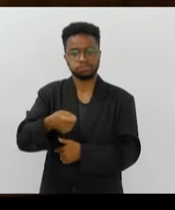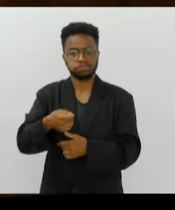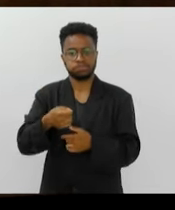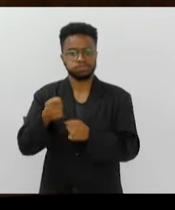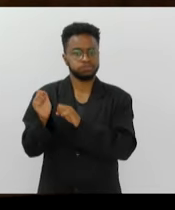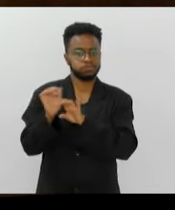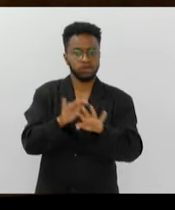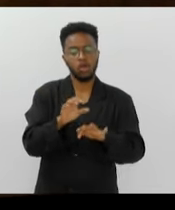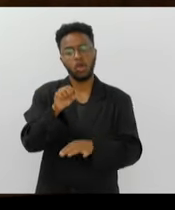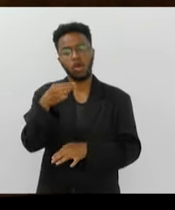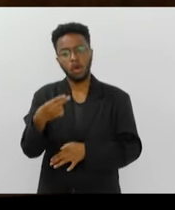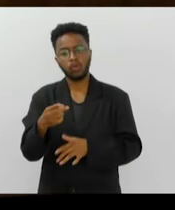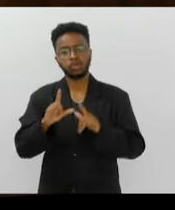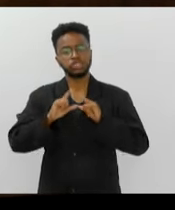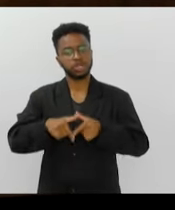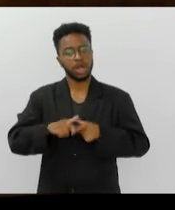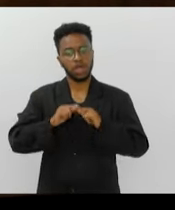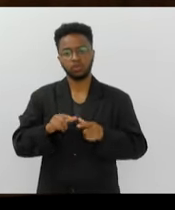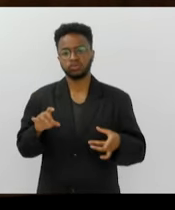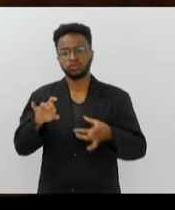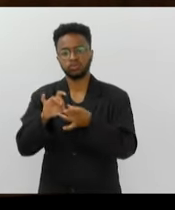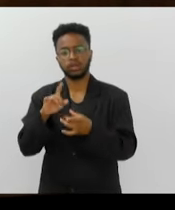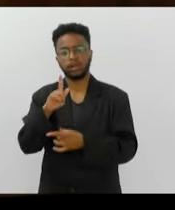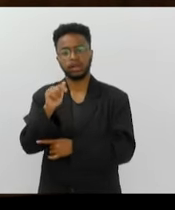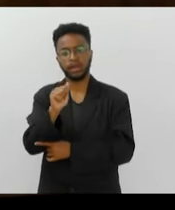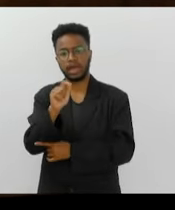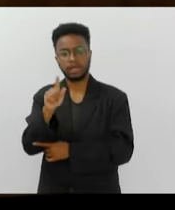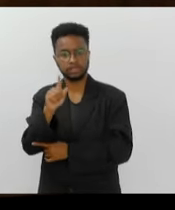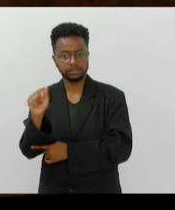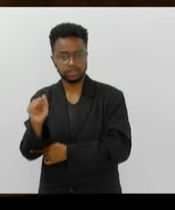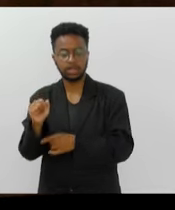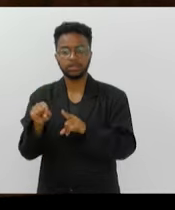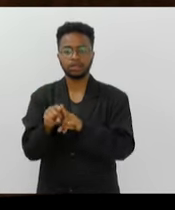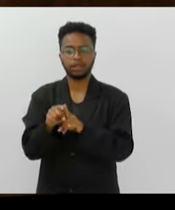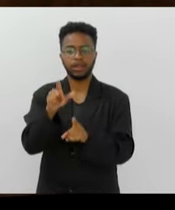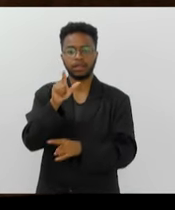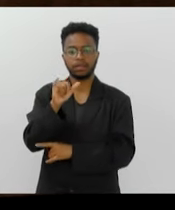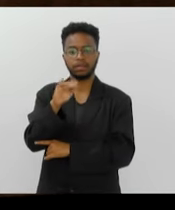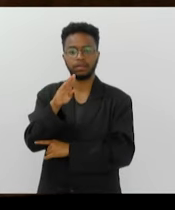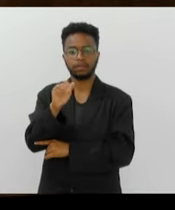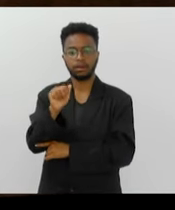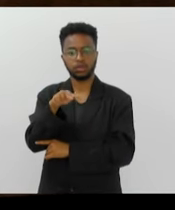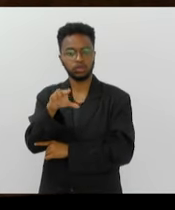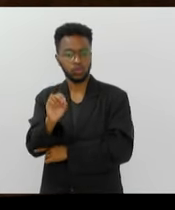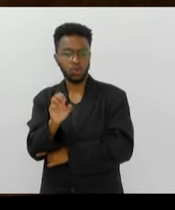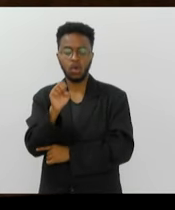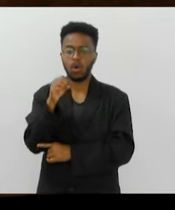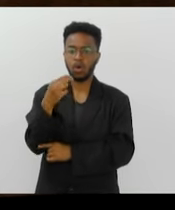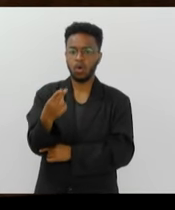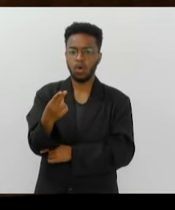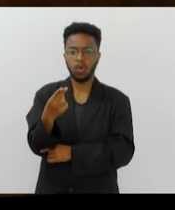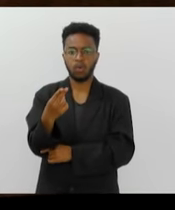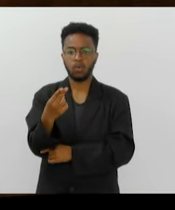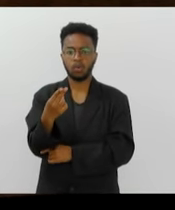Israel com faixa de gaza Israel com o Líbano Israel com